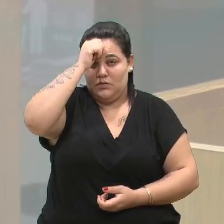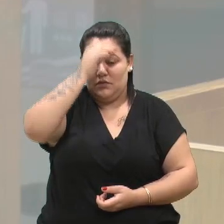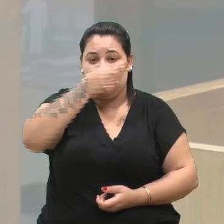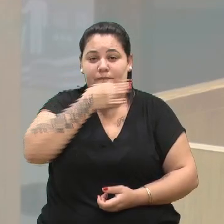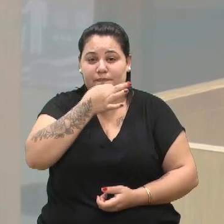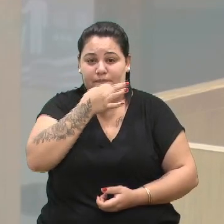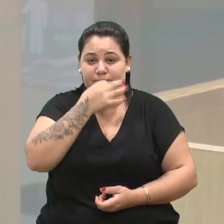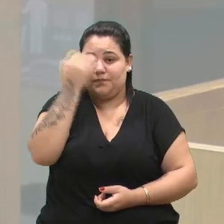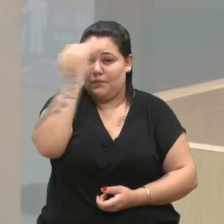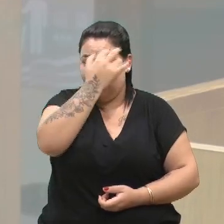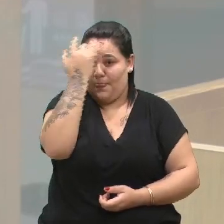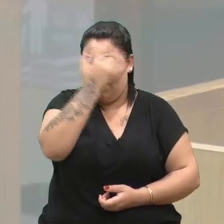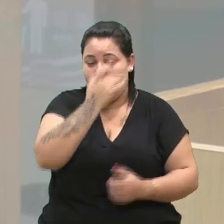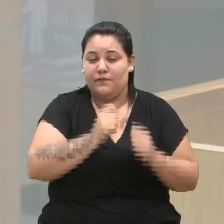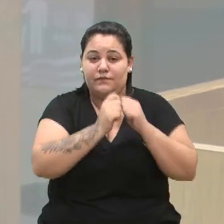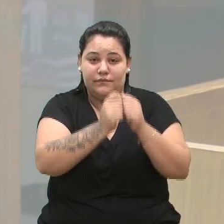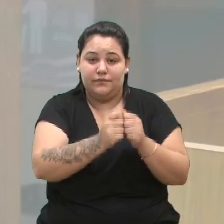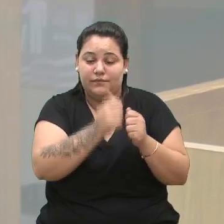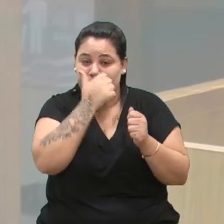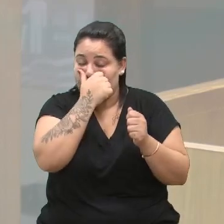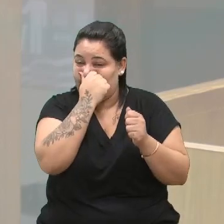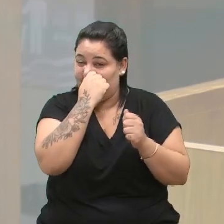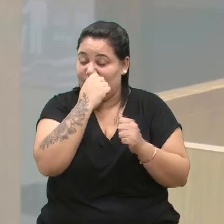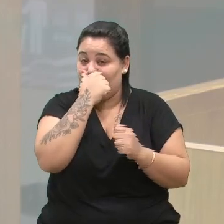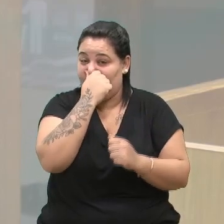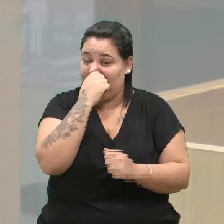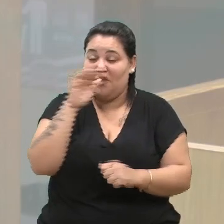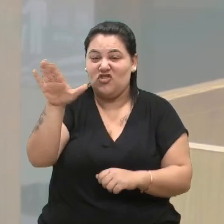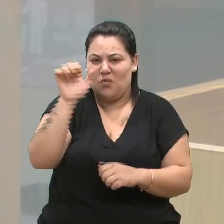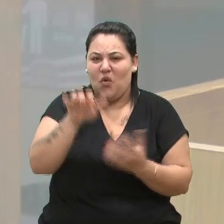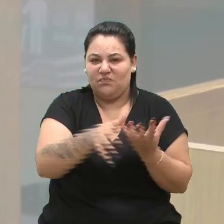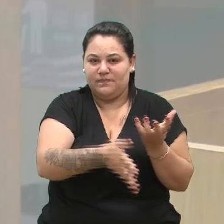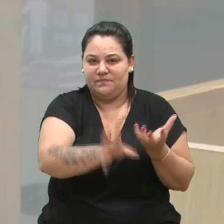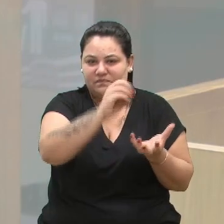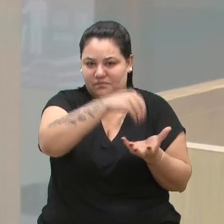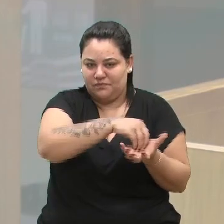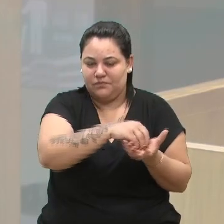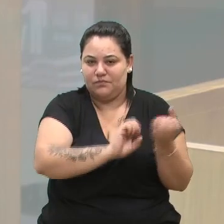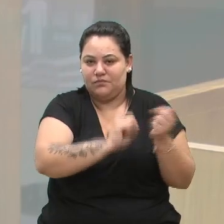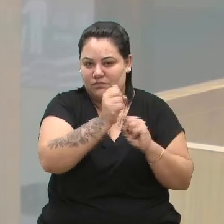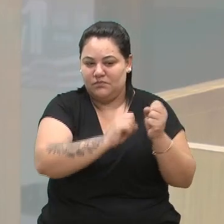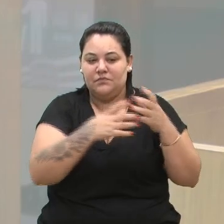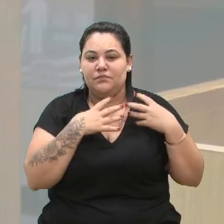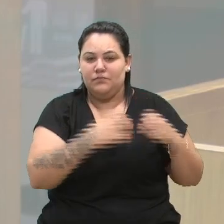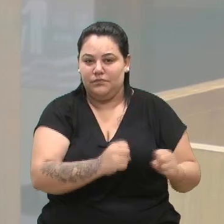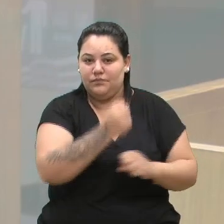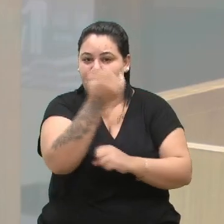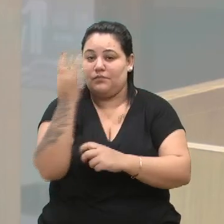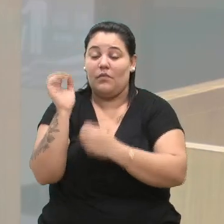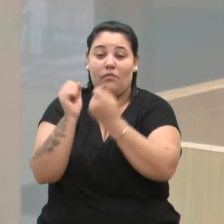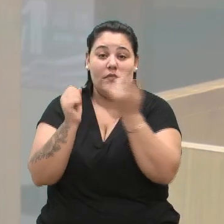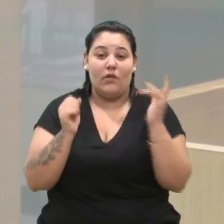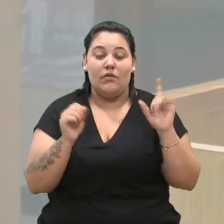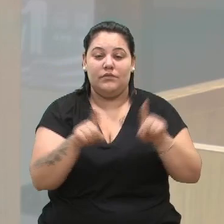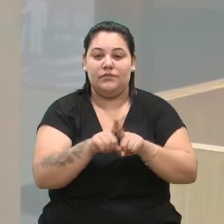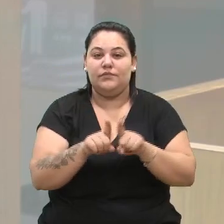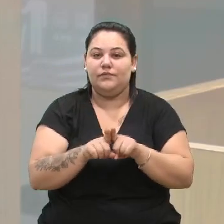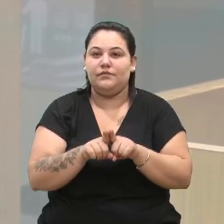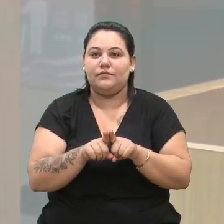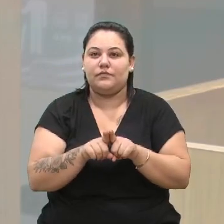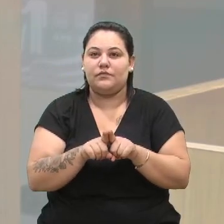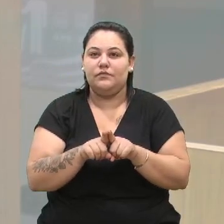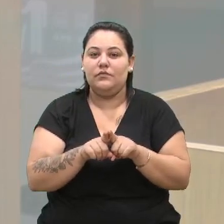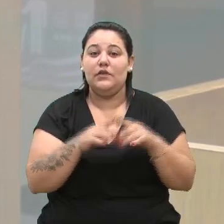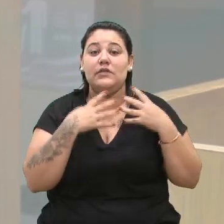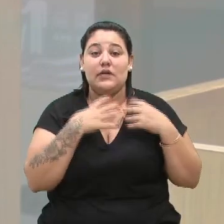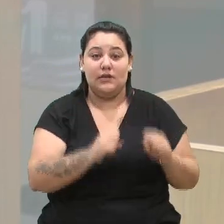senhor Adilode Domênico, chamou a CODECA, chamou a Secretaria do Meio Ambiente e Secretaria